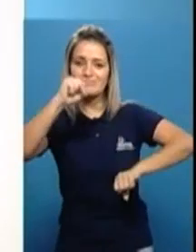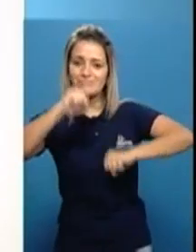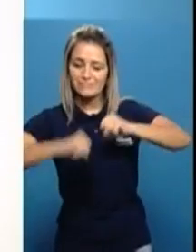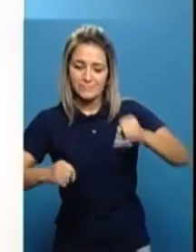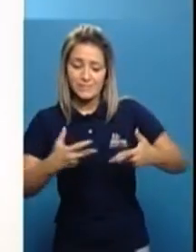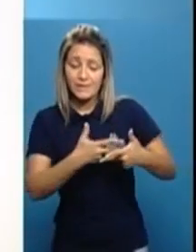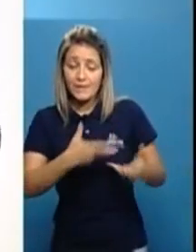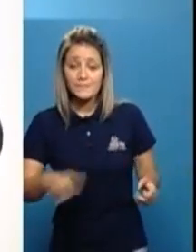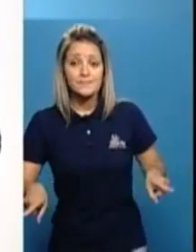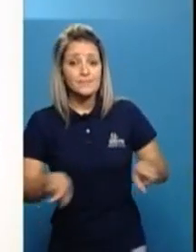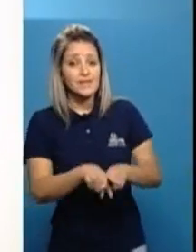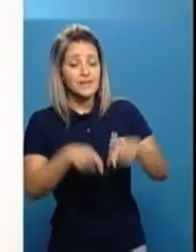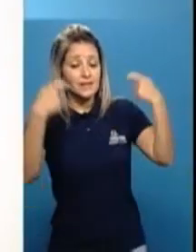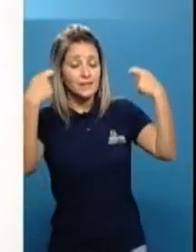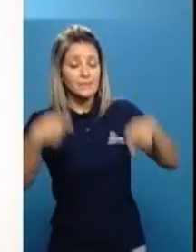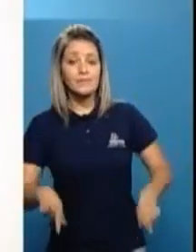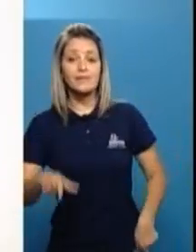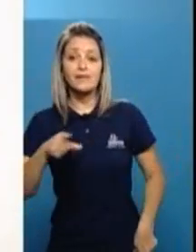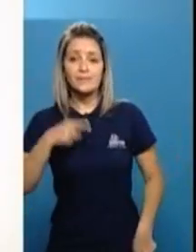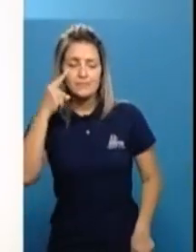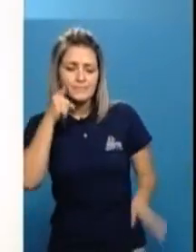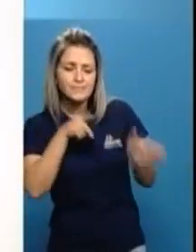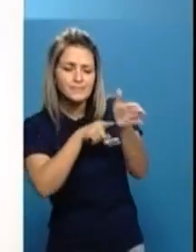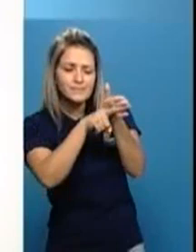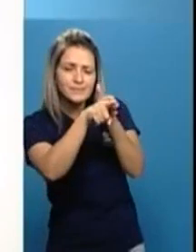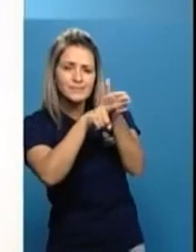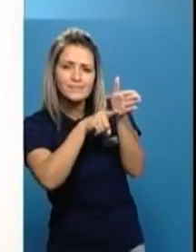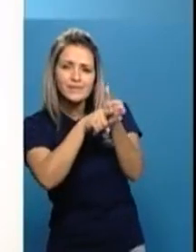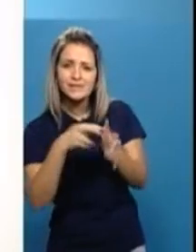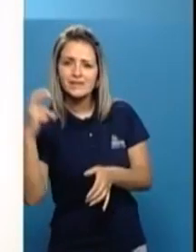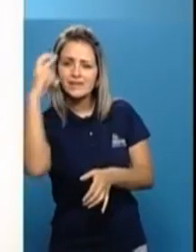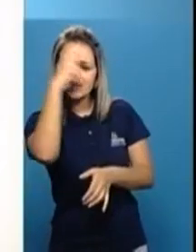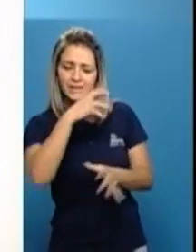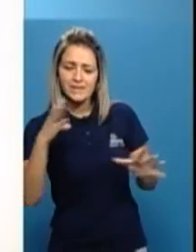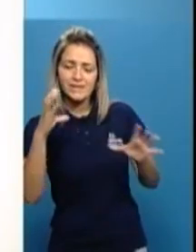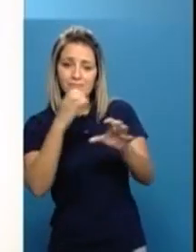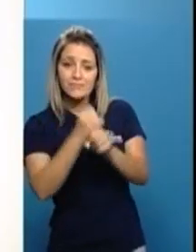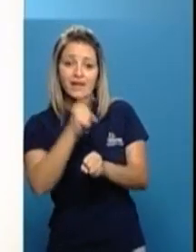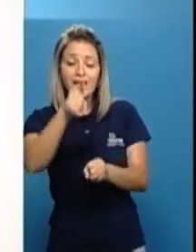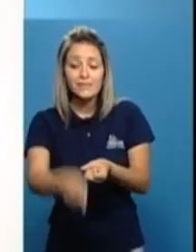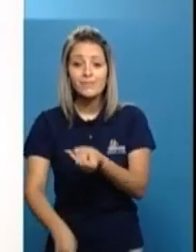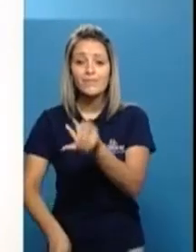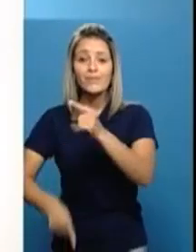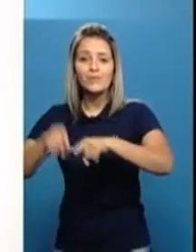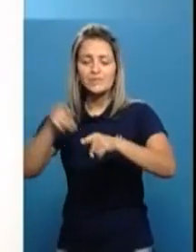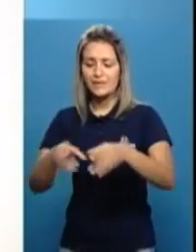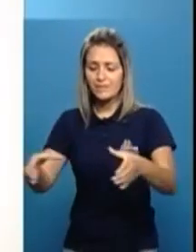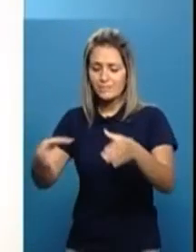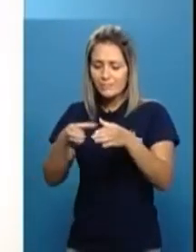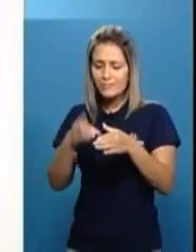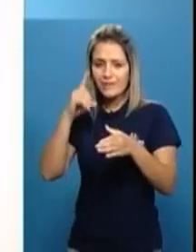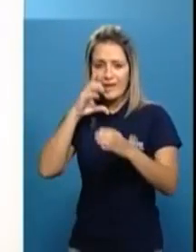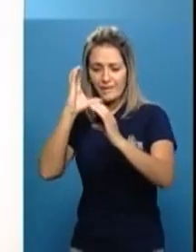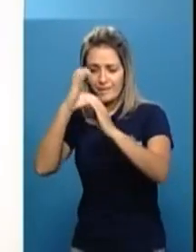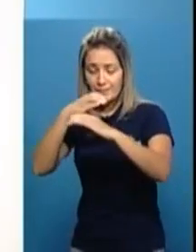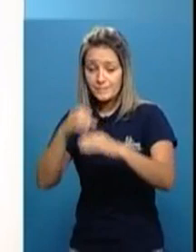há necessidade de laboratórios, de análises e das amostras da produção. Um alto nível